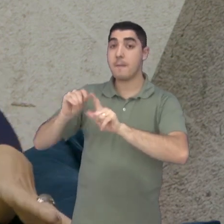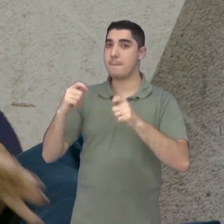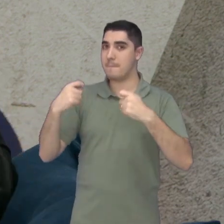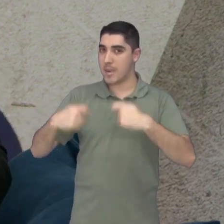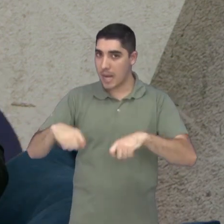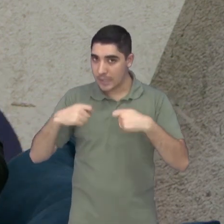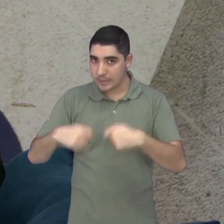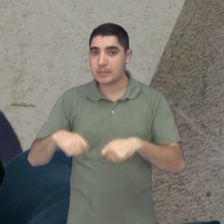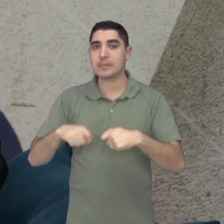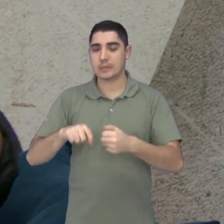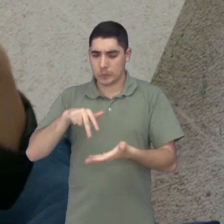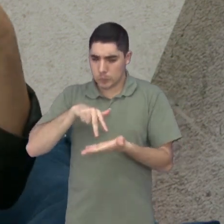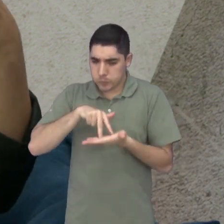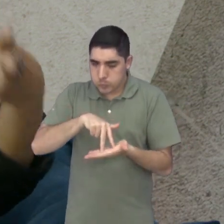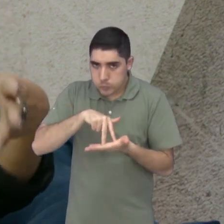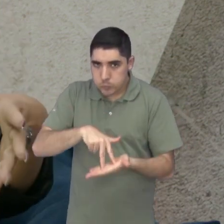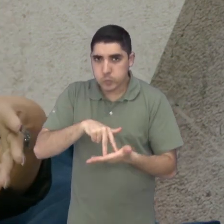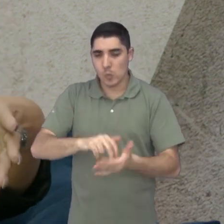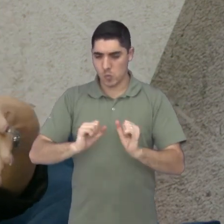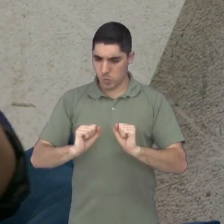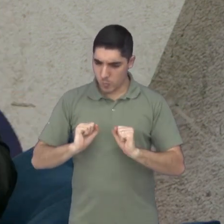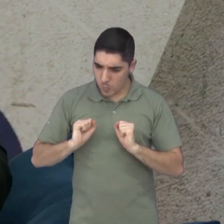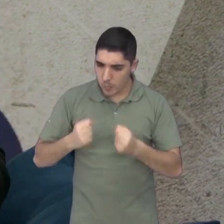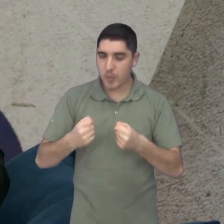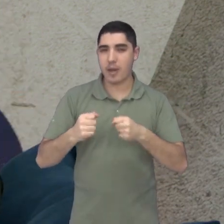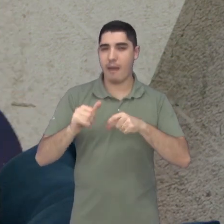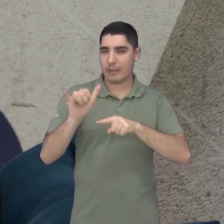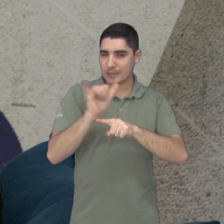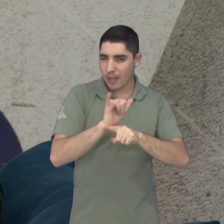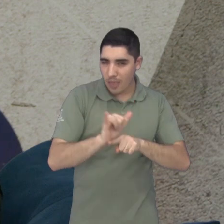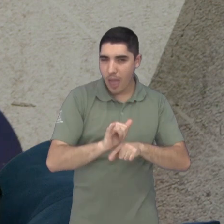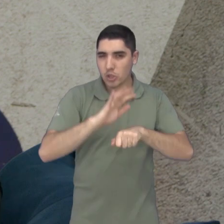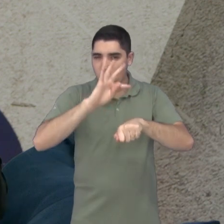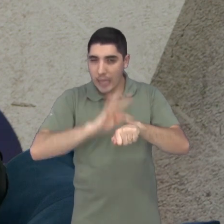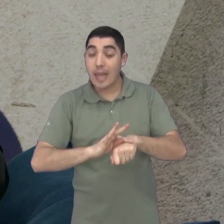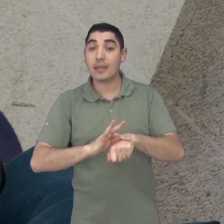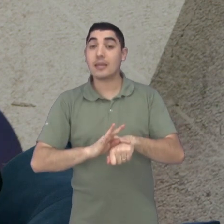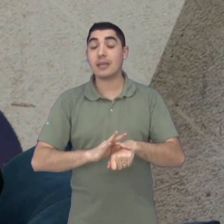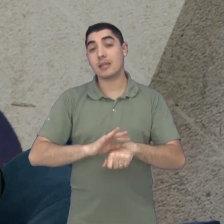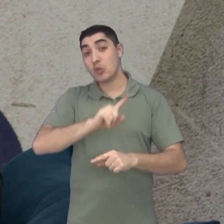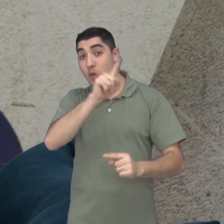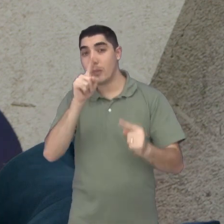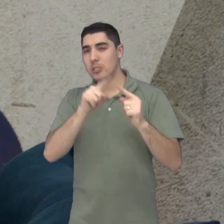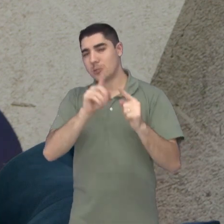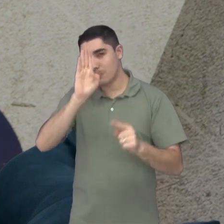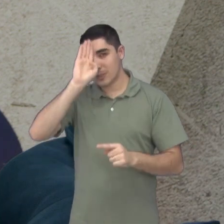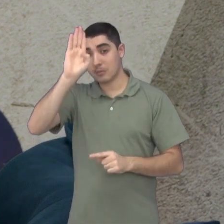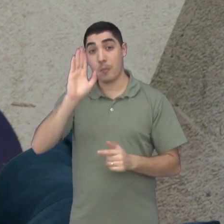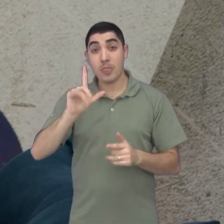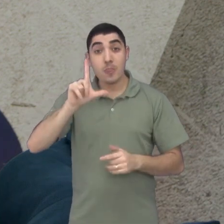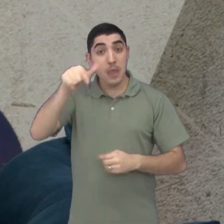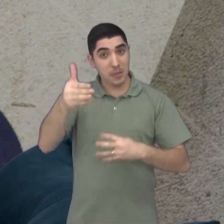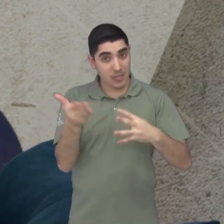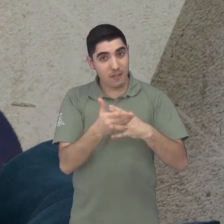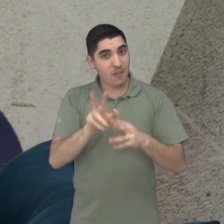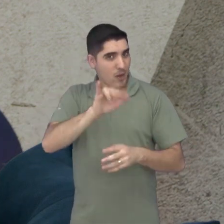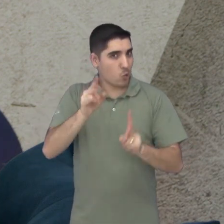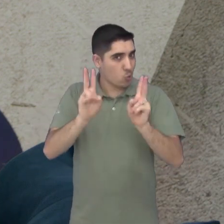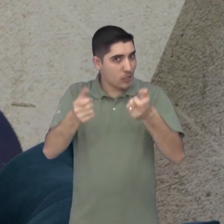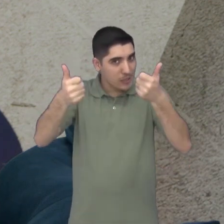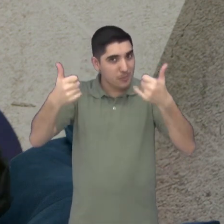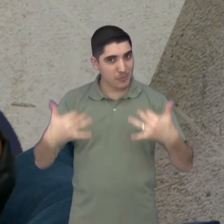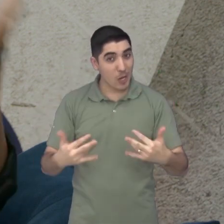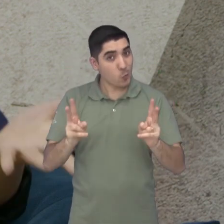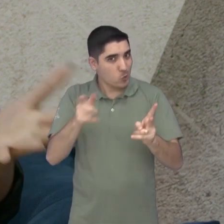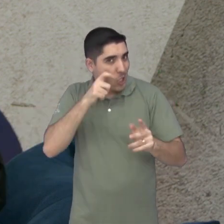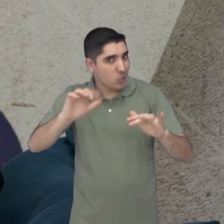dublador é necessário muita persistência, muita técnica e muita motivação. A gente volta no próximo